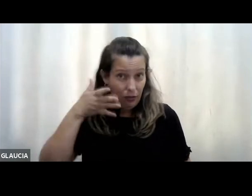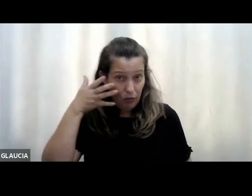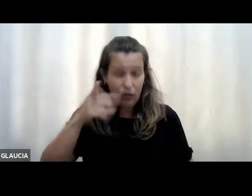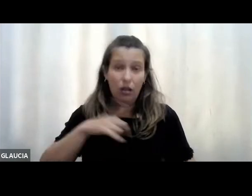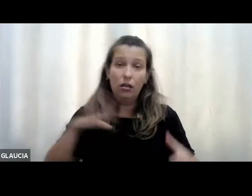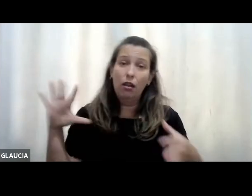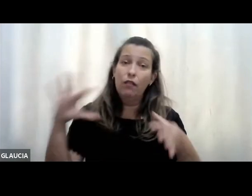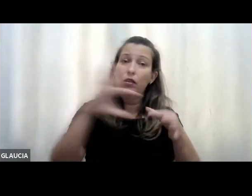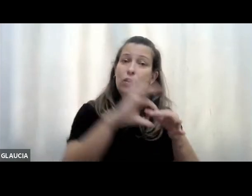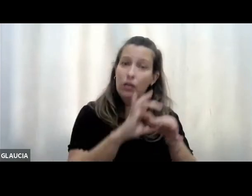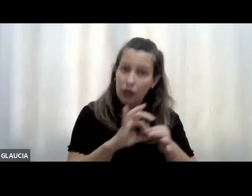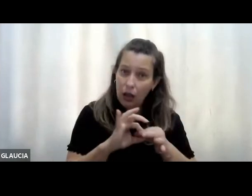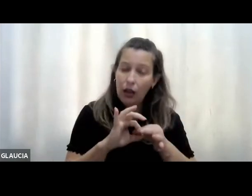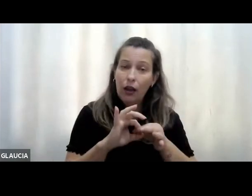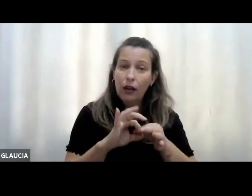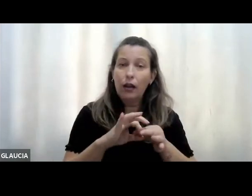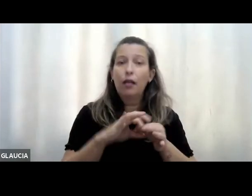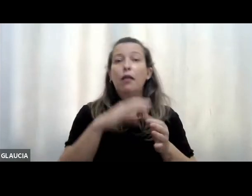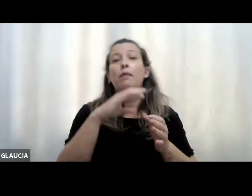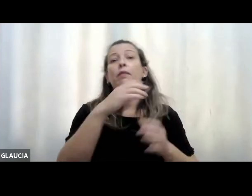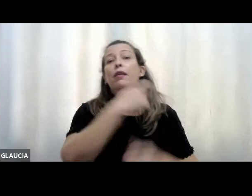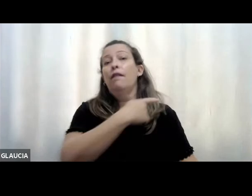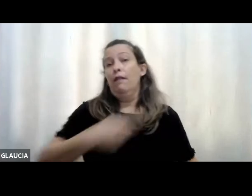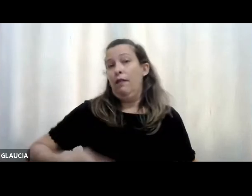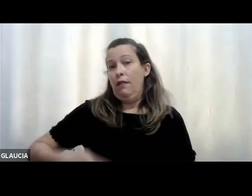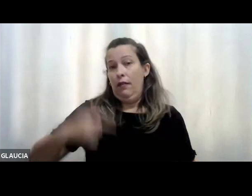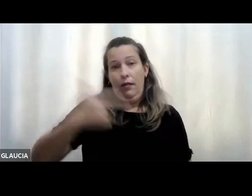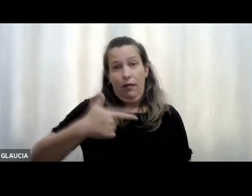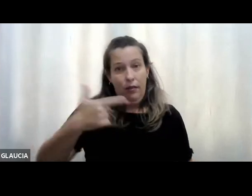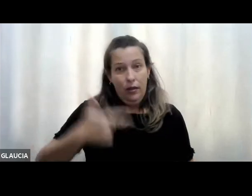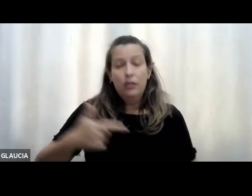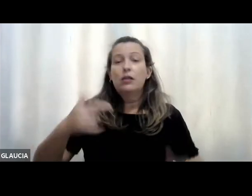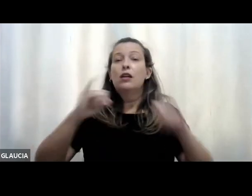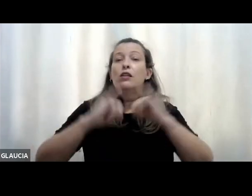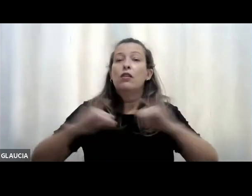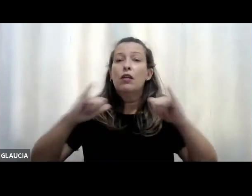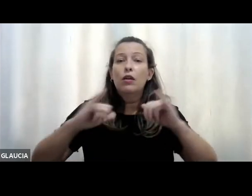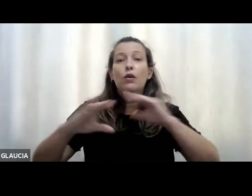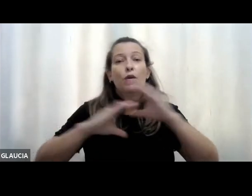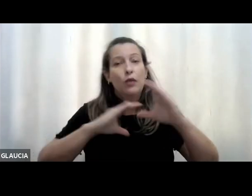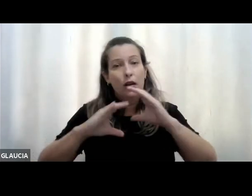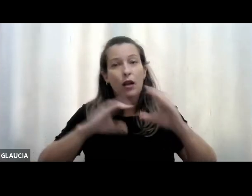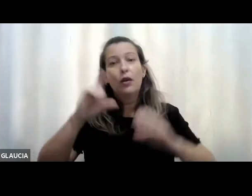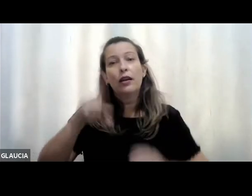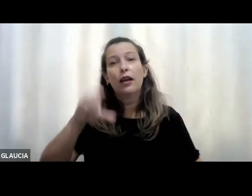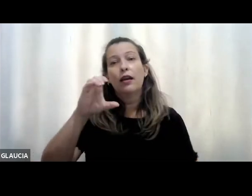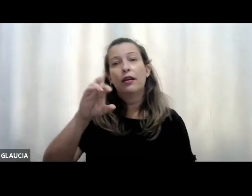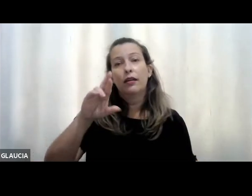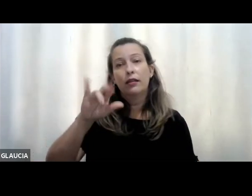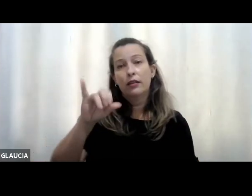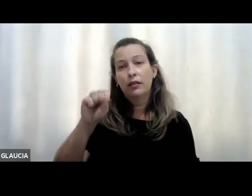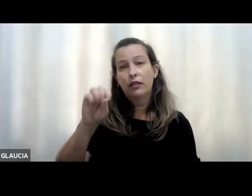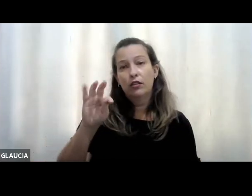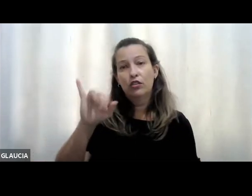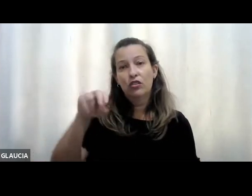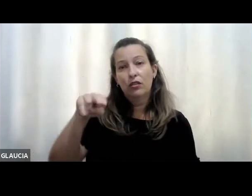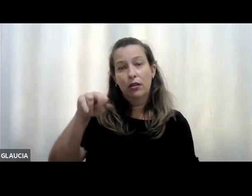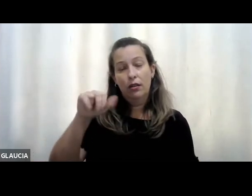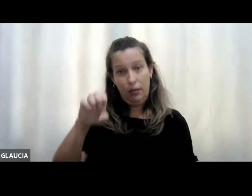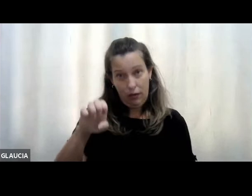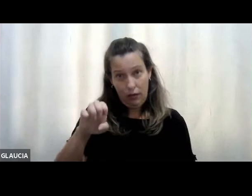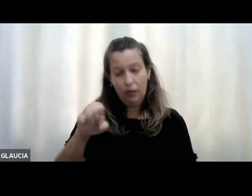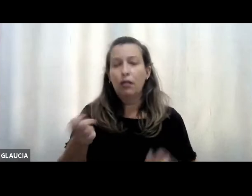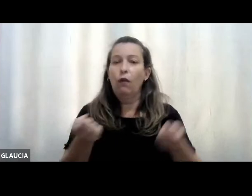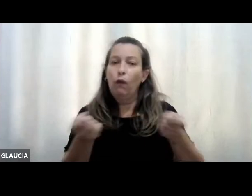à vice-presidência de informação, informação e comunicação, que a Cristiane está comandando. Então, a